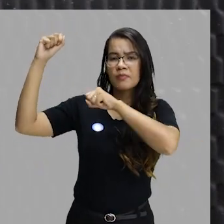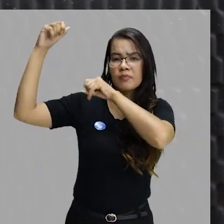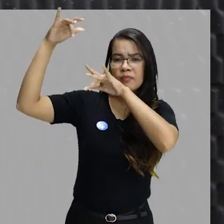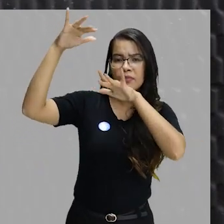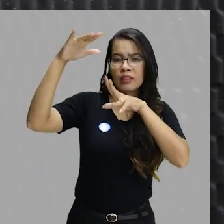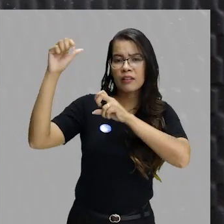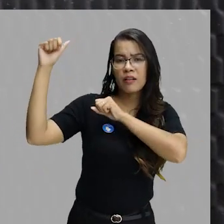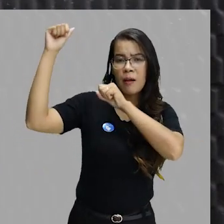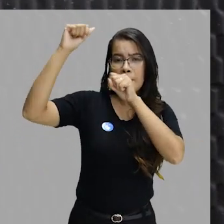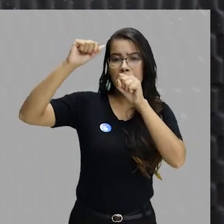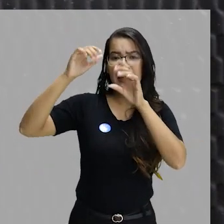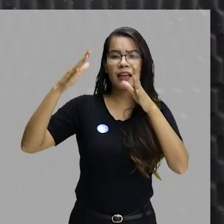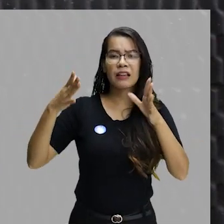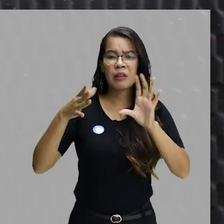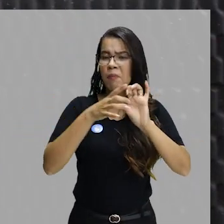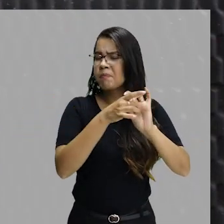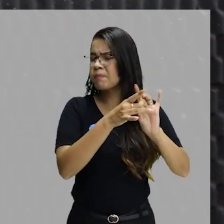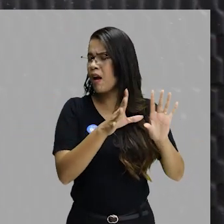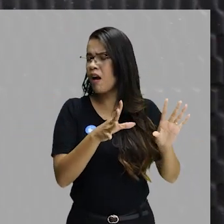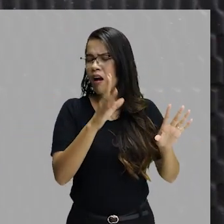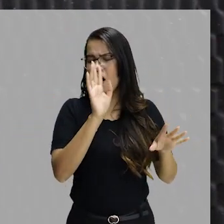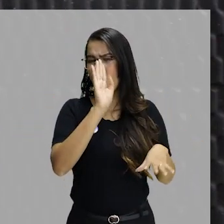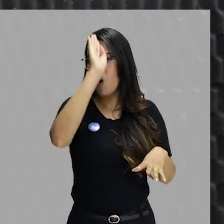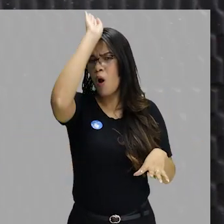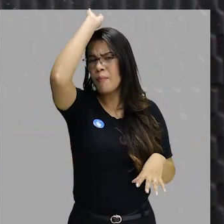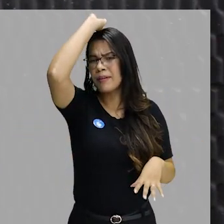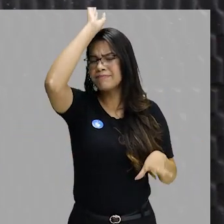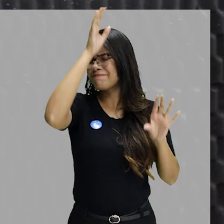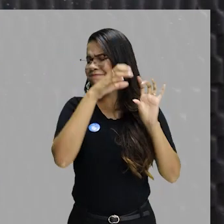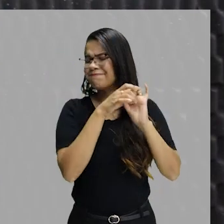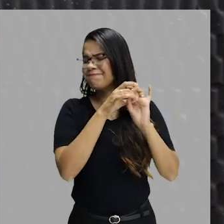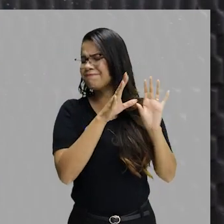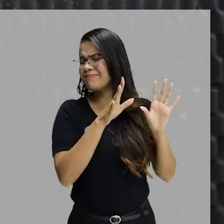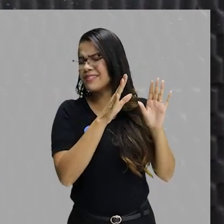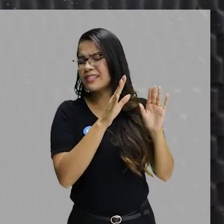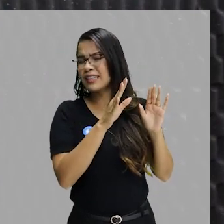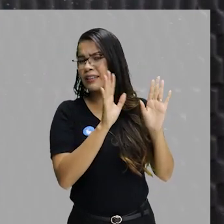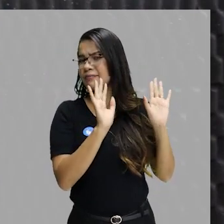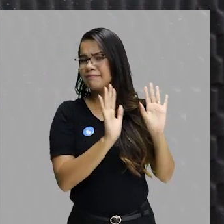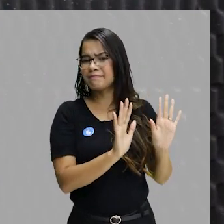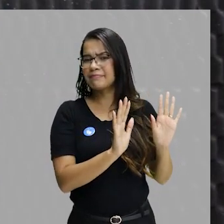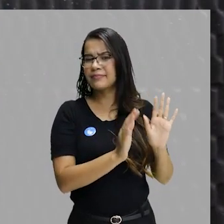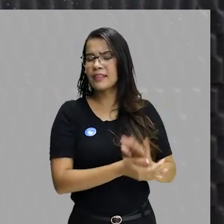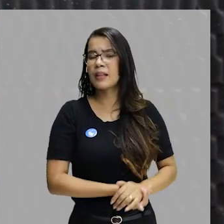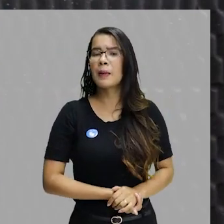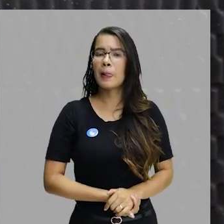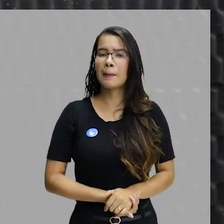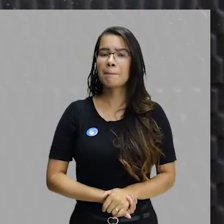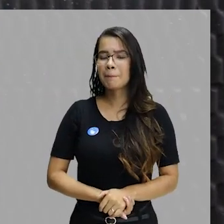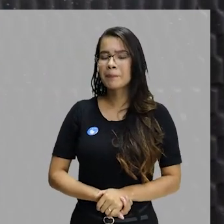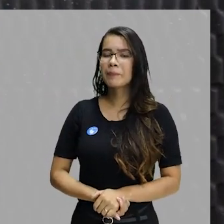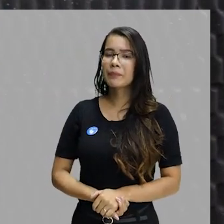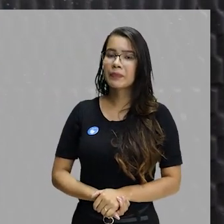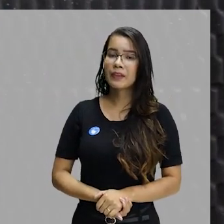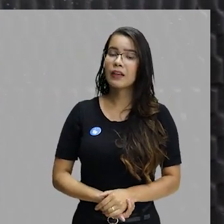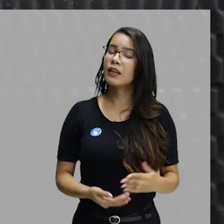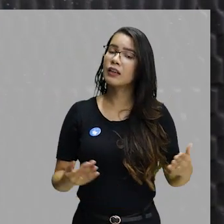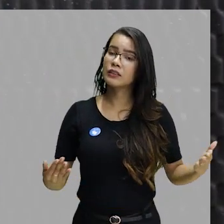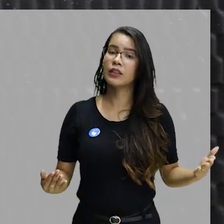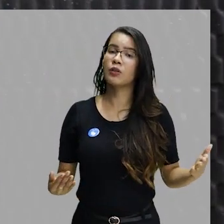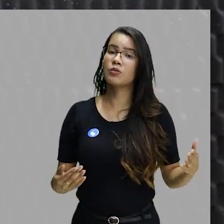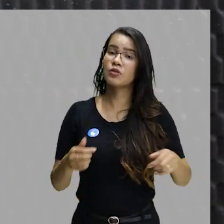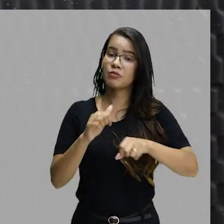Roma, eles realizam as greves deixando Roma, ou ameaçando a deixar Roma. Diante disso,